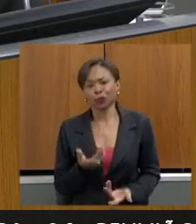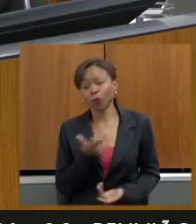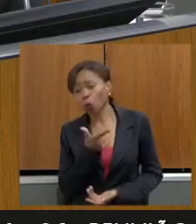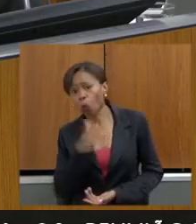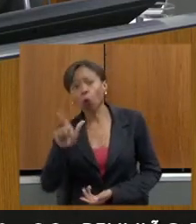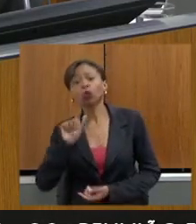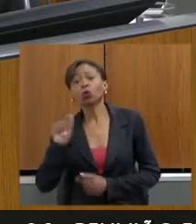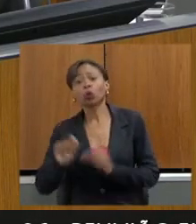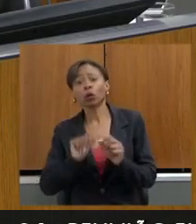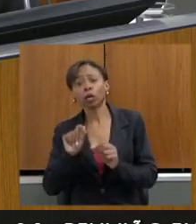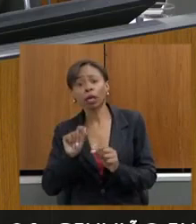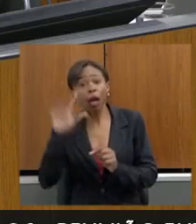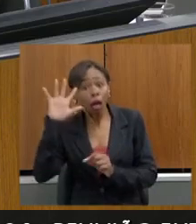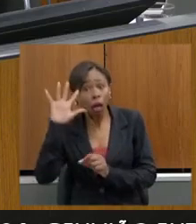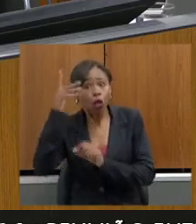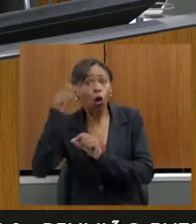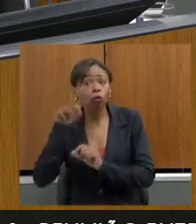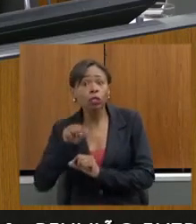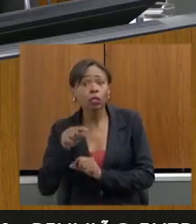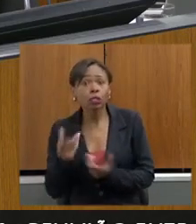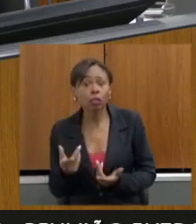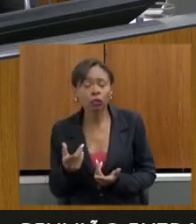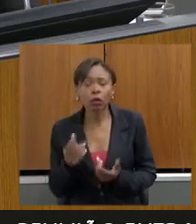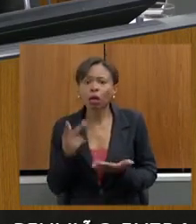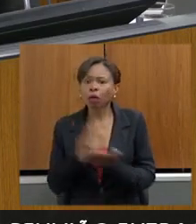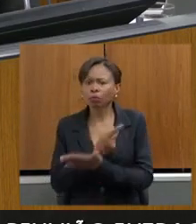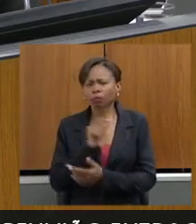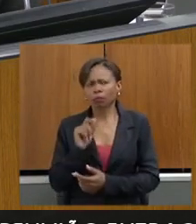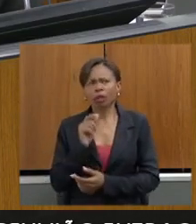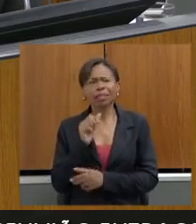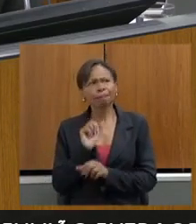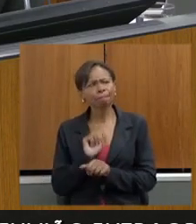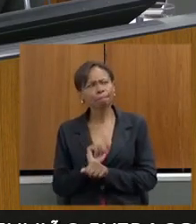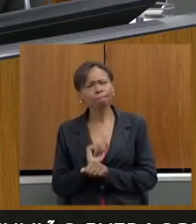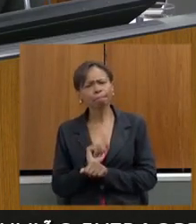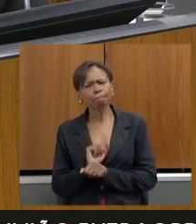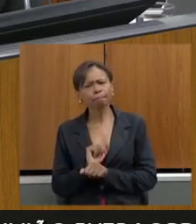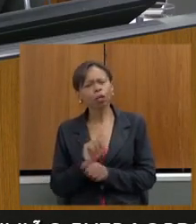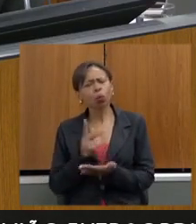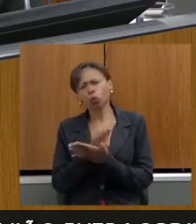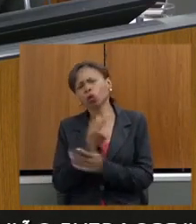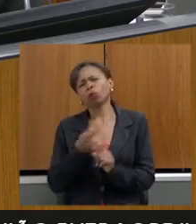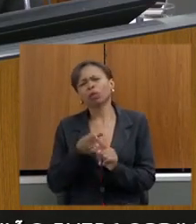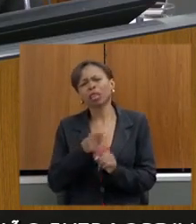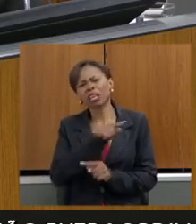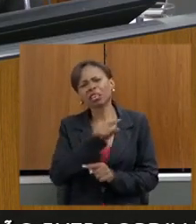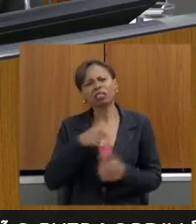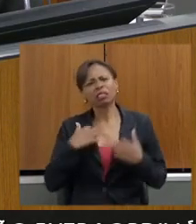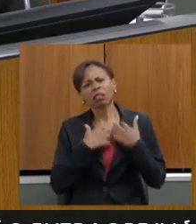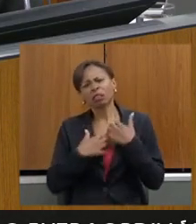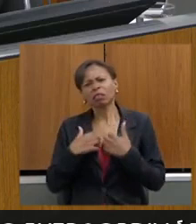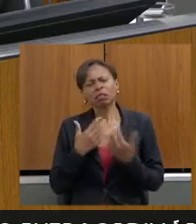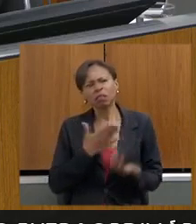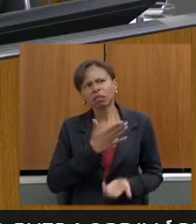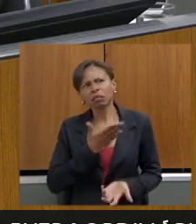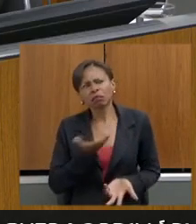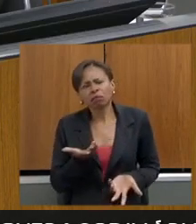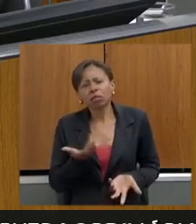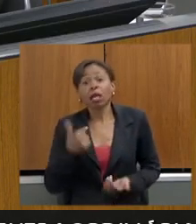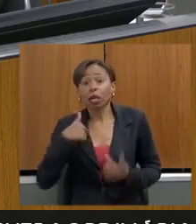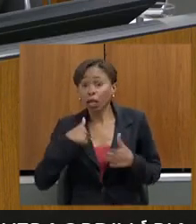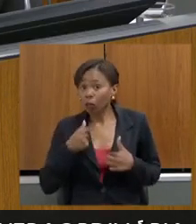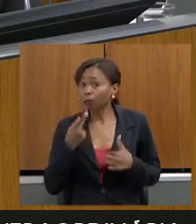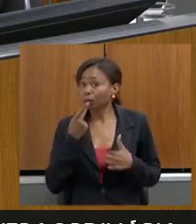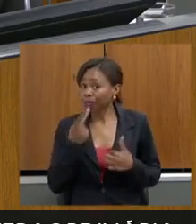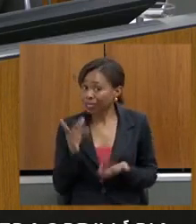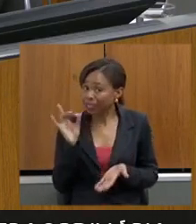e toma essa medida e quando Thomas me espera aí que aconteceu porque eles pessoal tá insatisfeito eu estou dizendo com